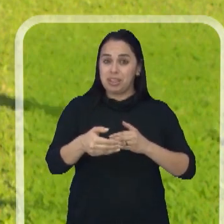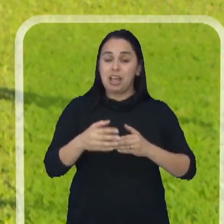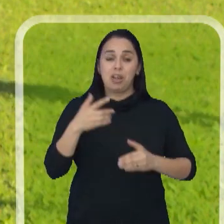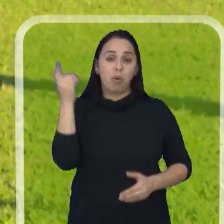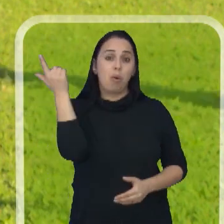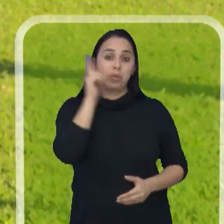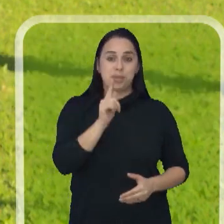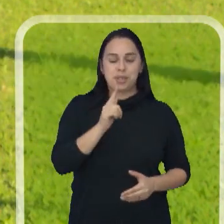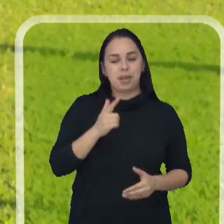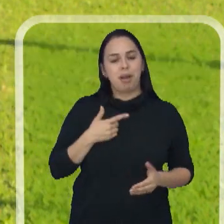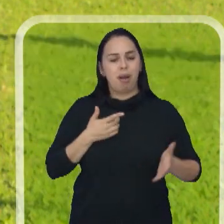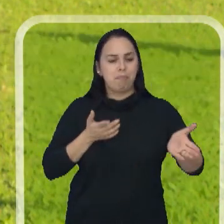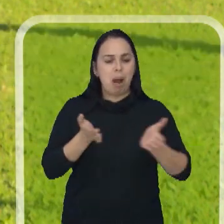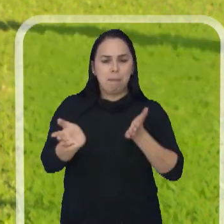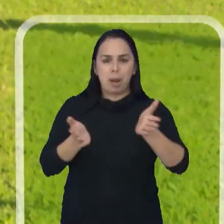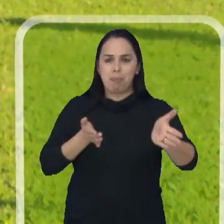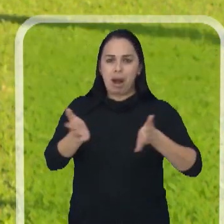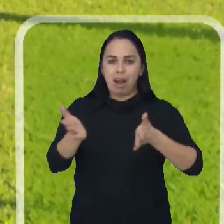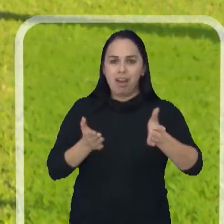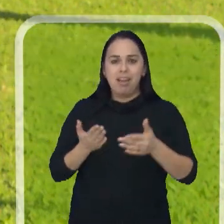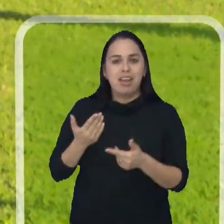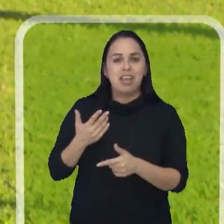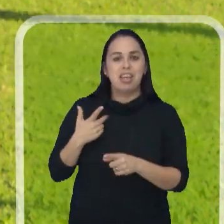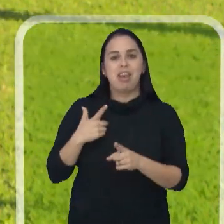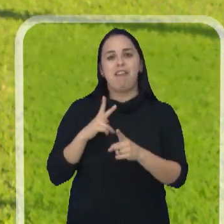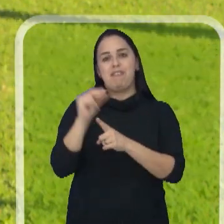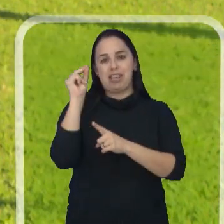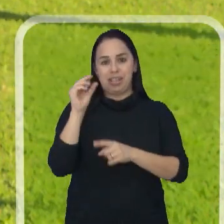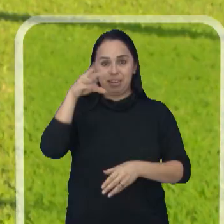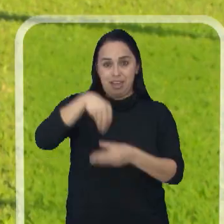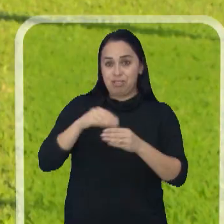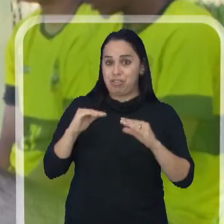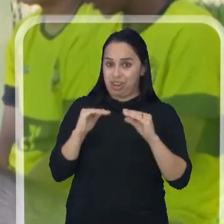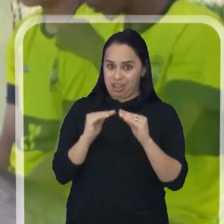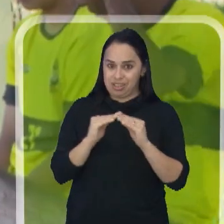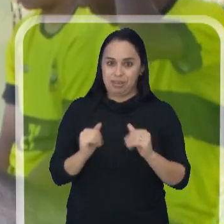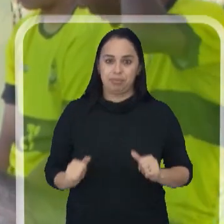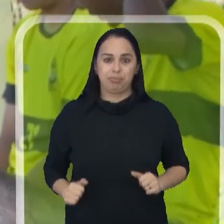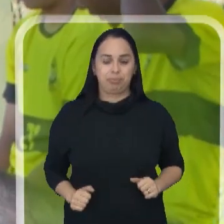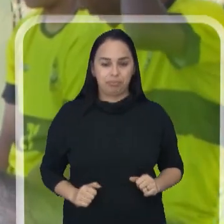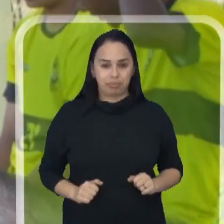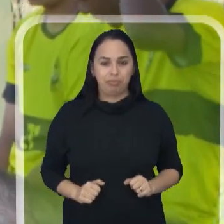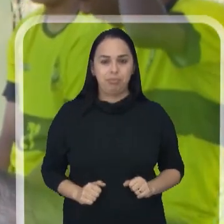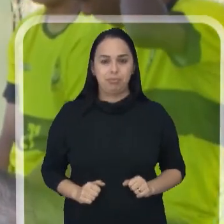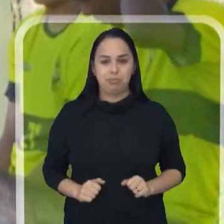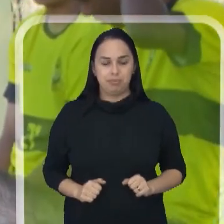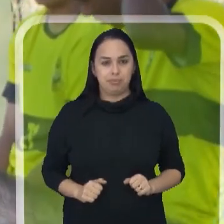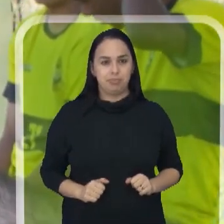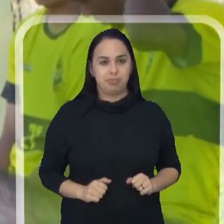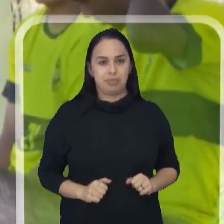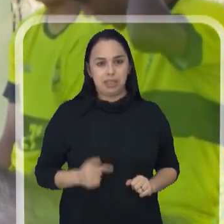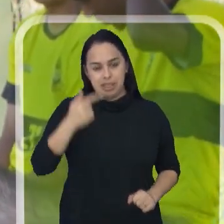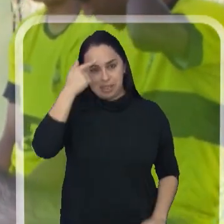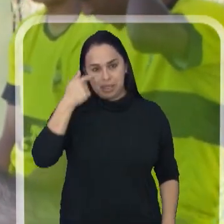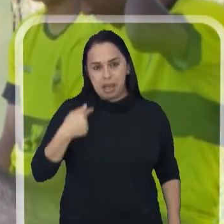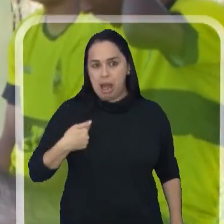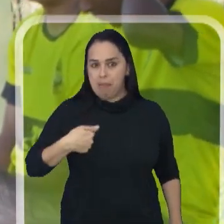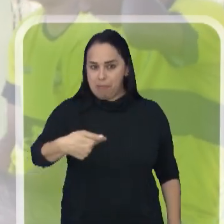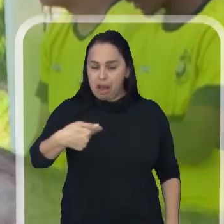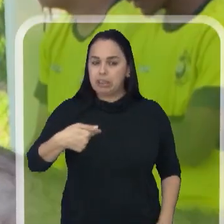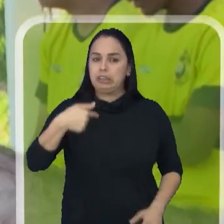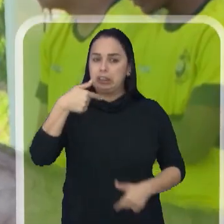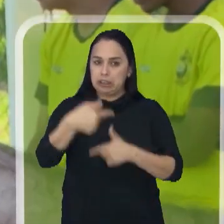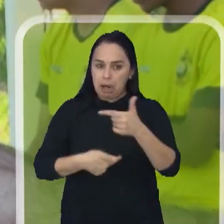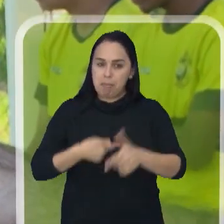jogo para que a equipe conquiste um resultado positivo no Martins Pereira. Foram semanas, né, de um intenso